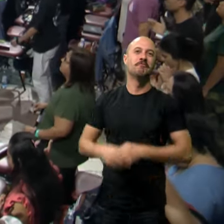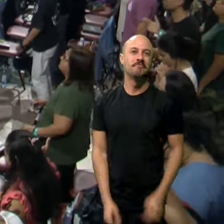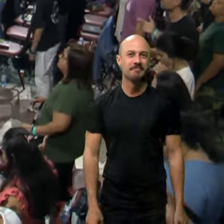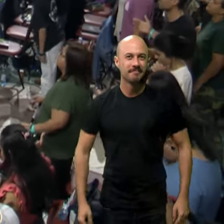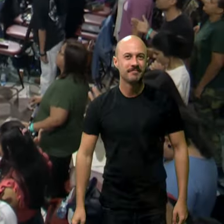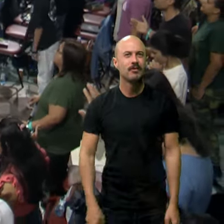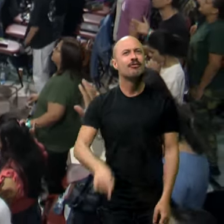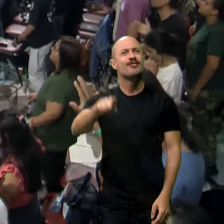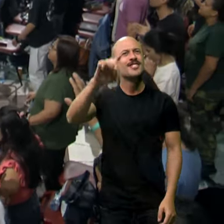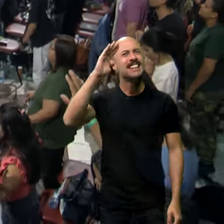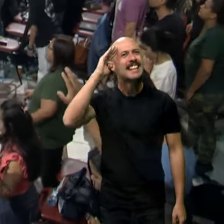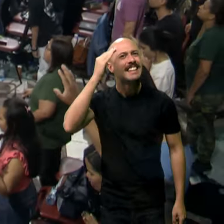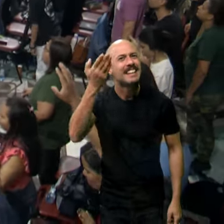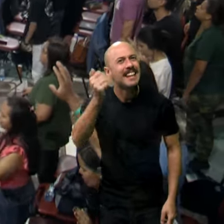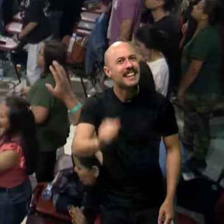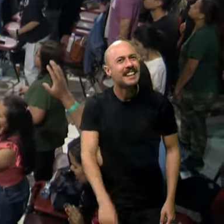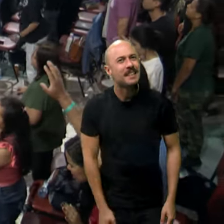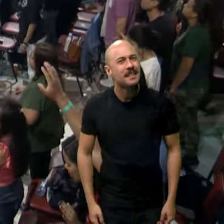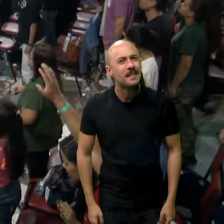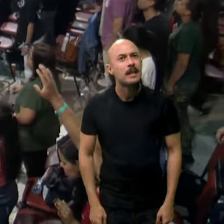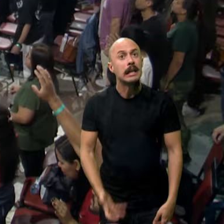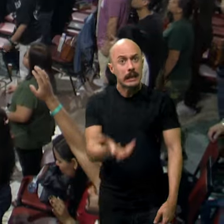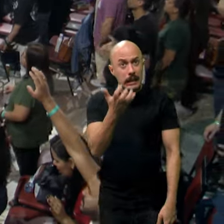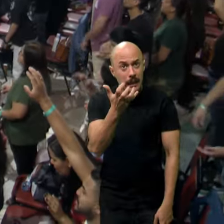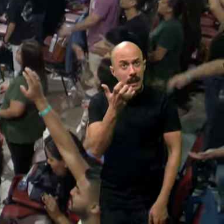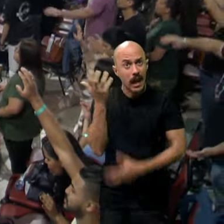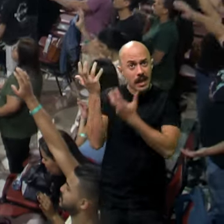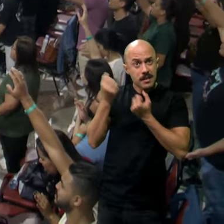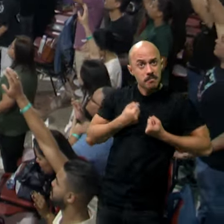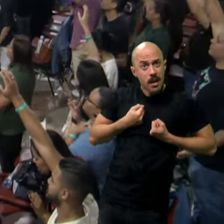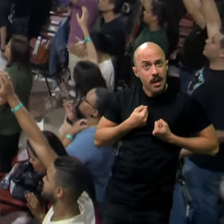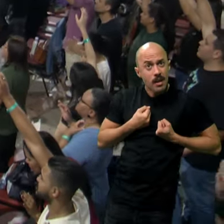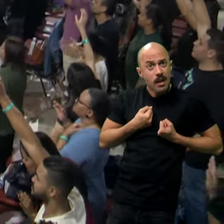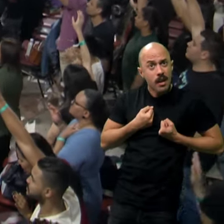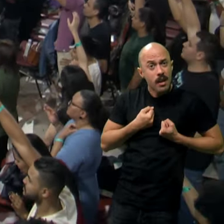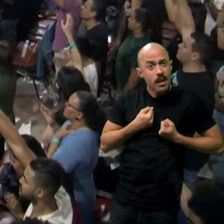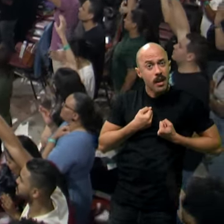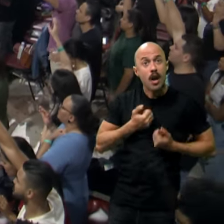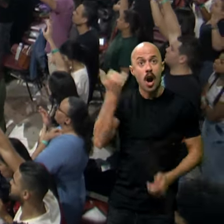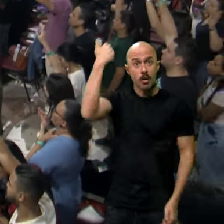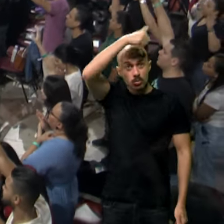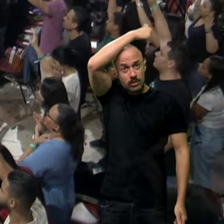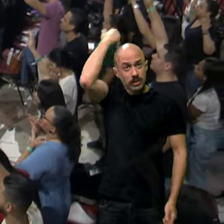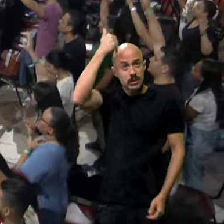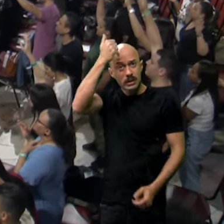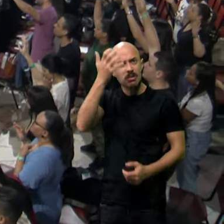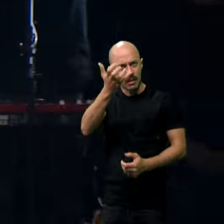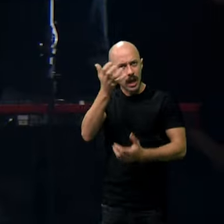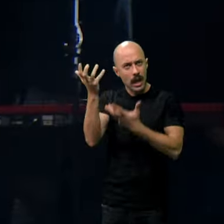Aleluia, está entendendo ou não? Você quer receber essa unção? Você quer receber essa unção?